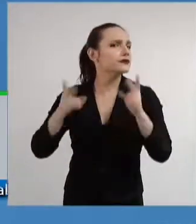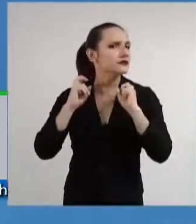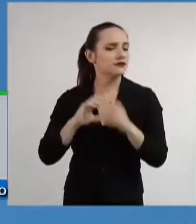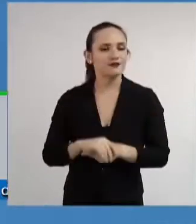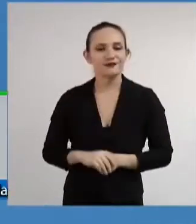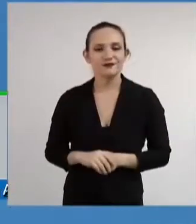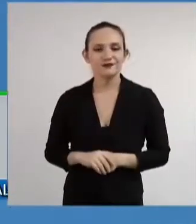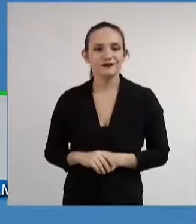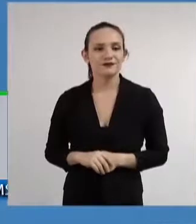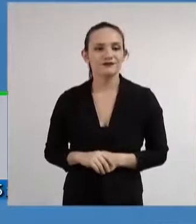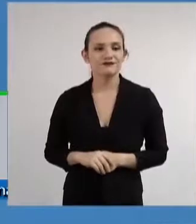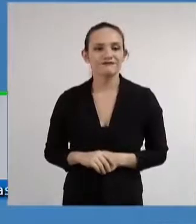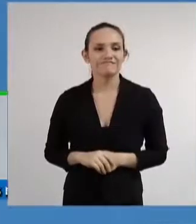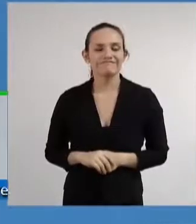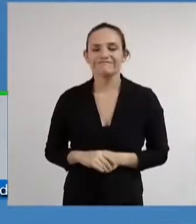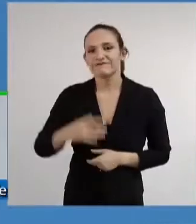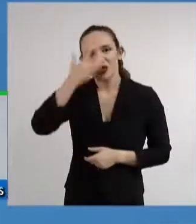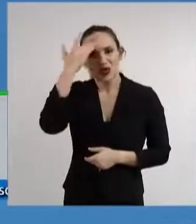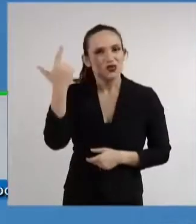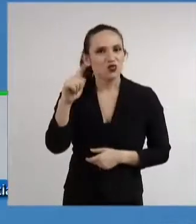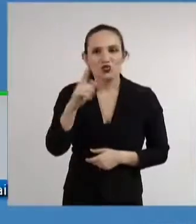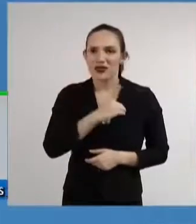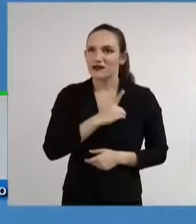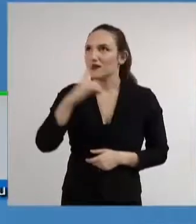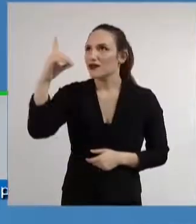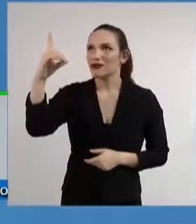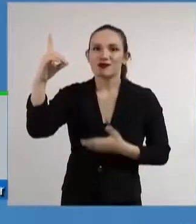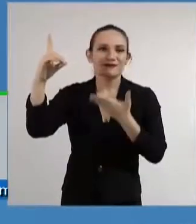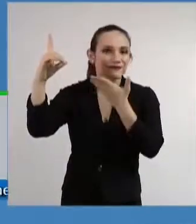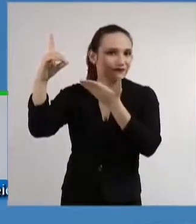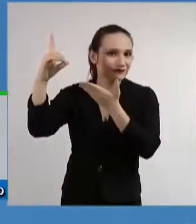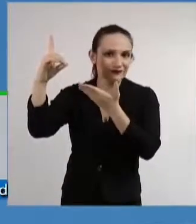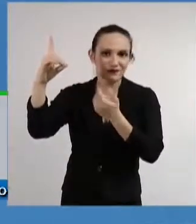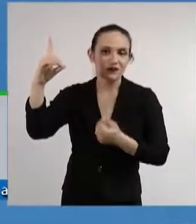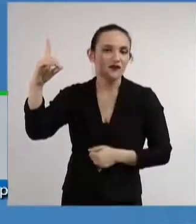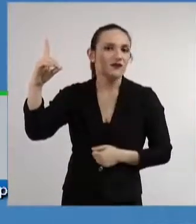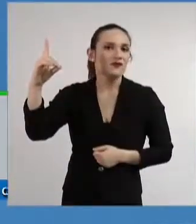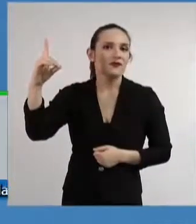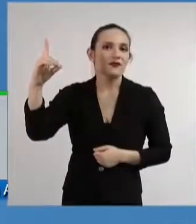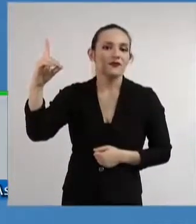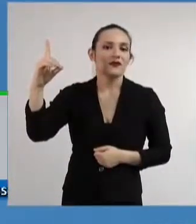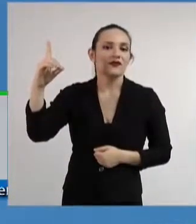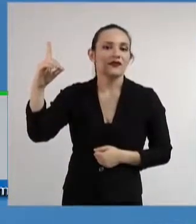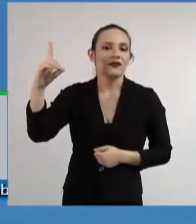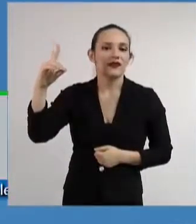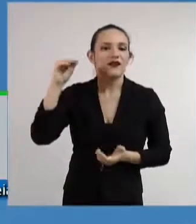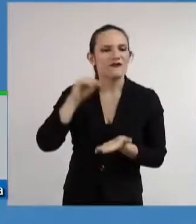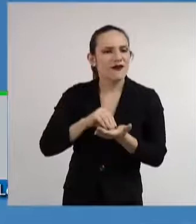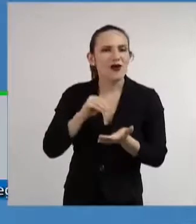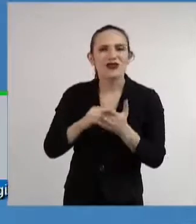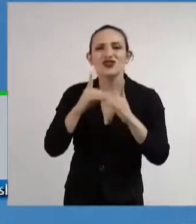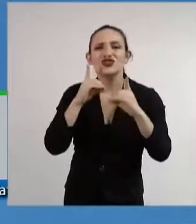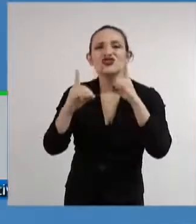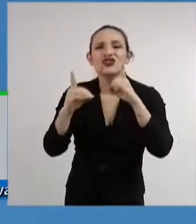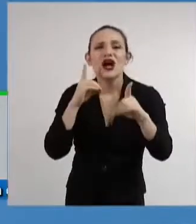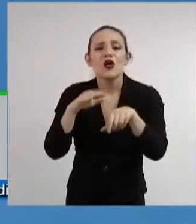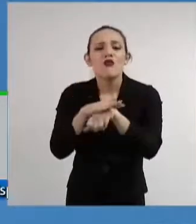a ausência de Deus na vida das pessoas a falta de diálogo,